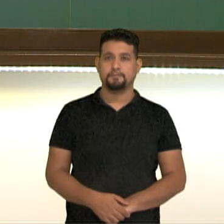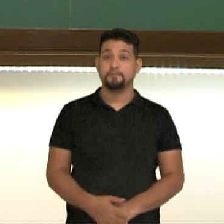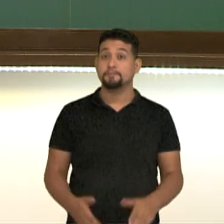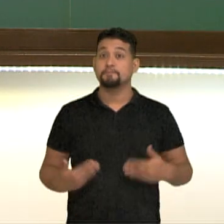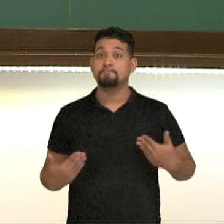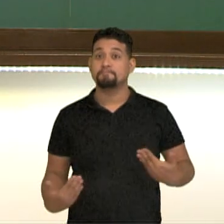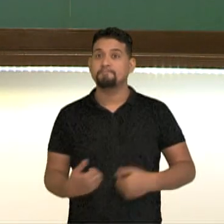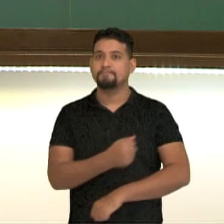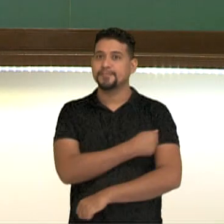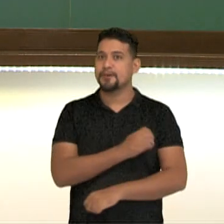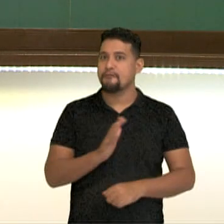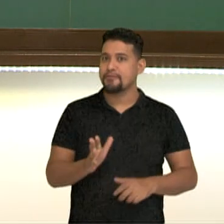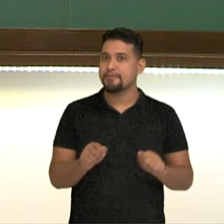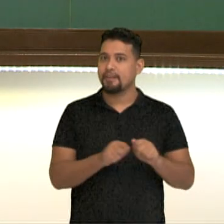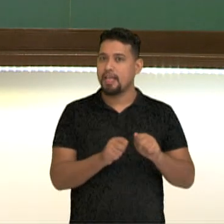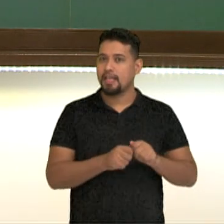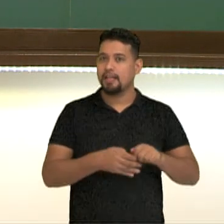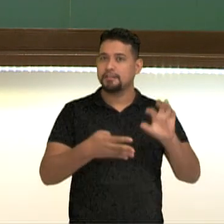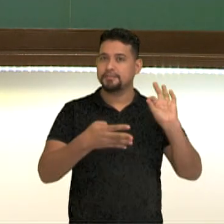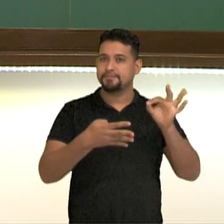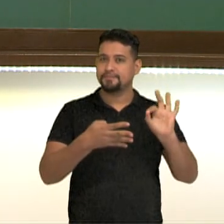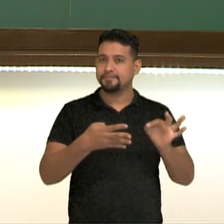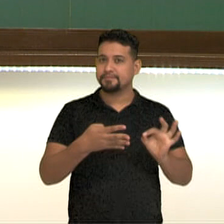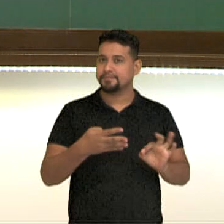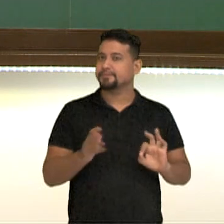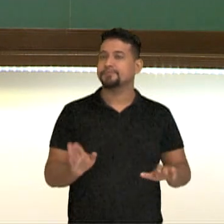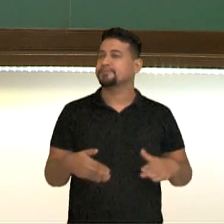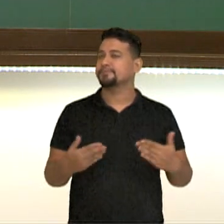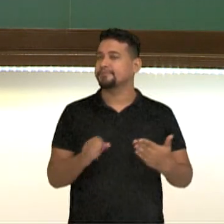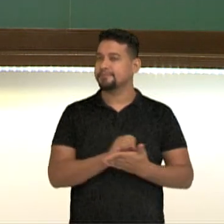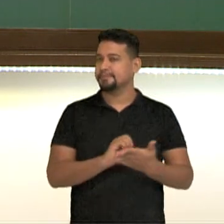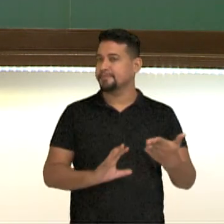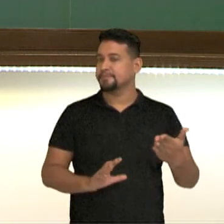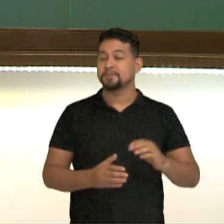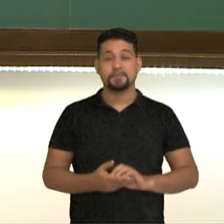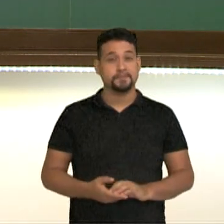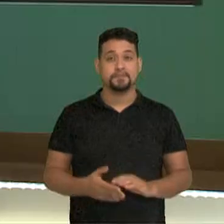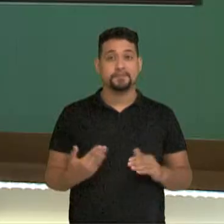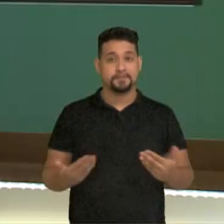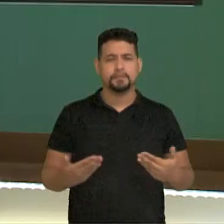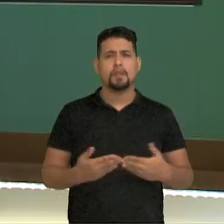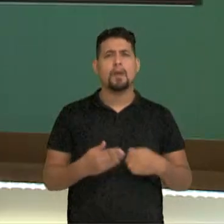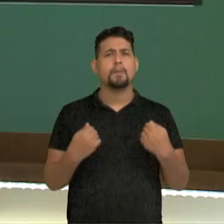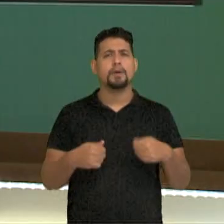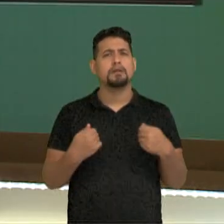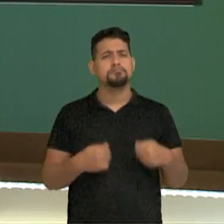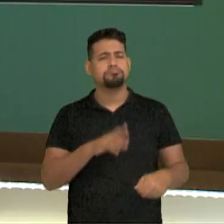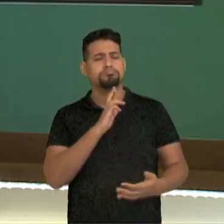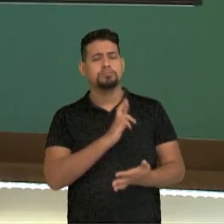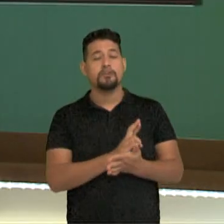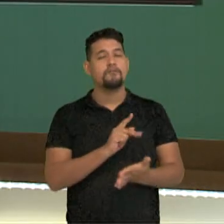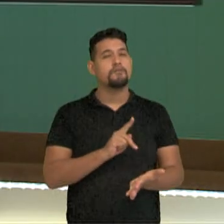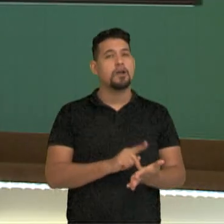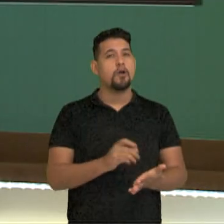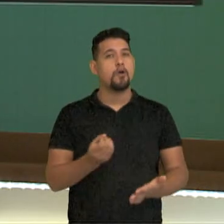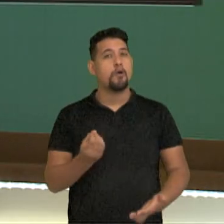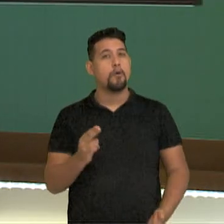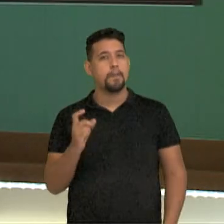Então, estudante, vamos fazer a correção desse exercício? Olha só, é para você dizer se é verdade ou se é